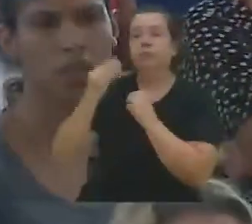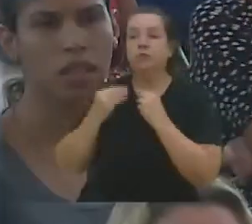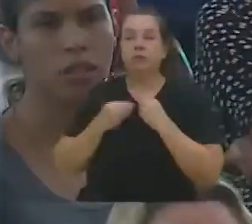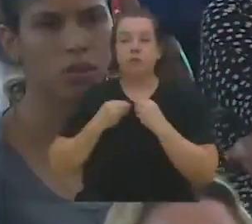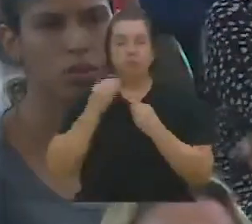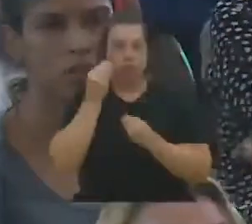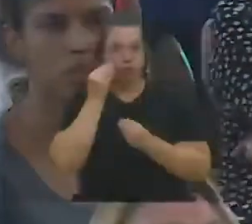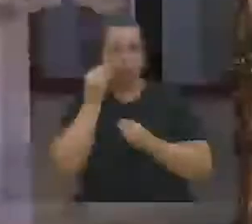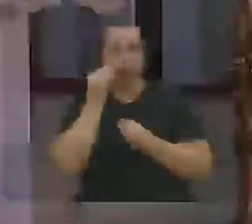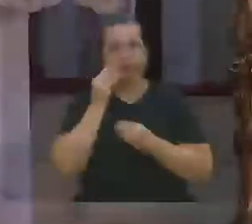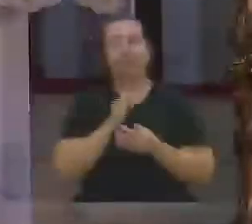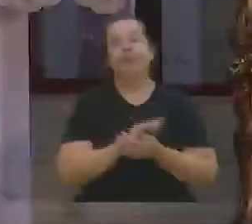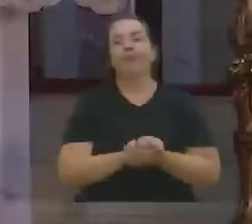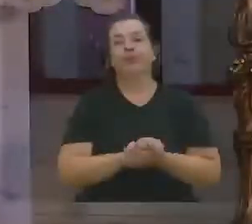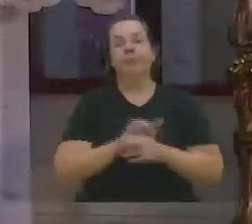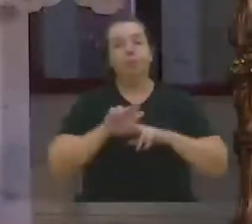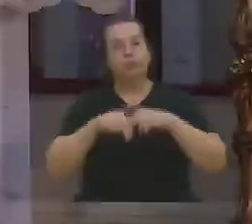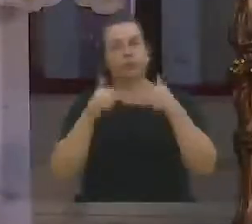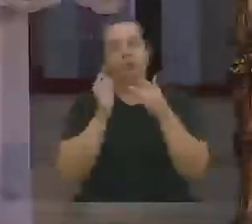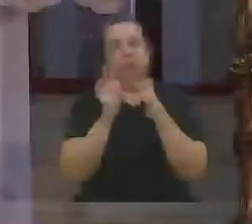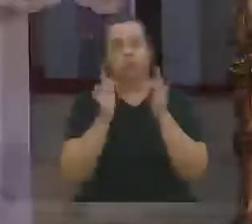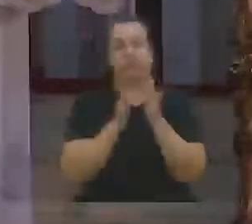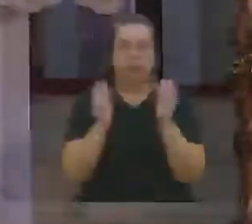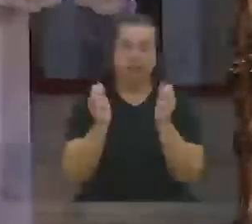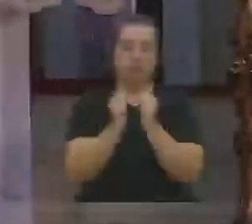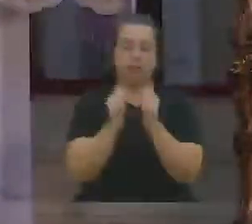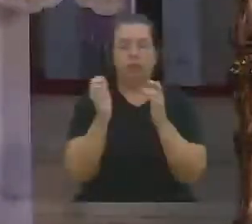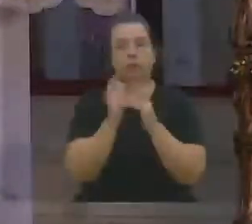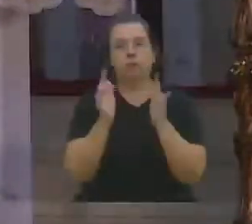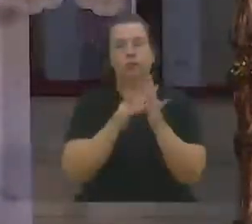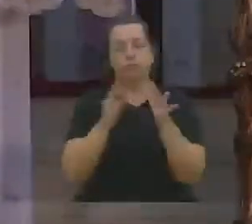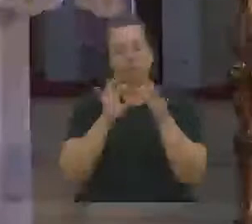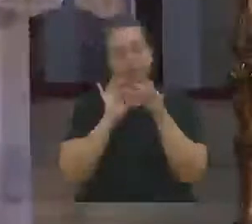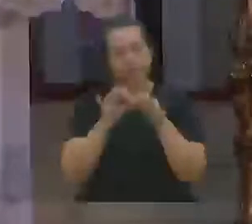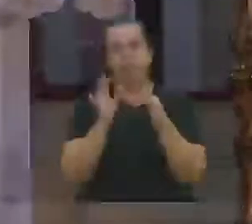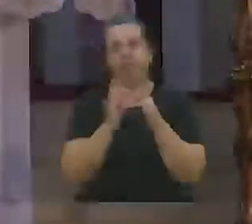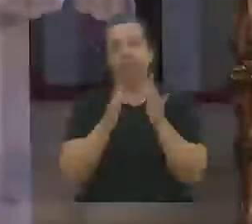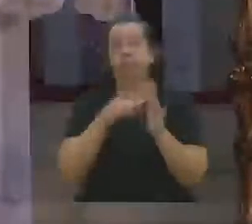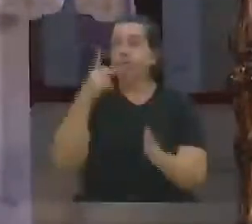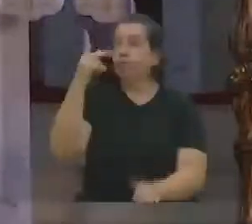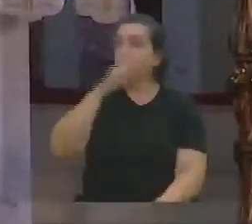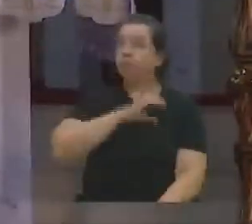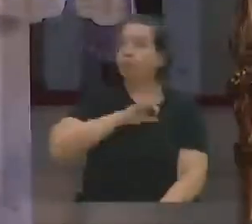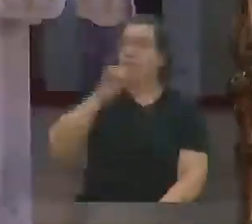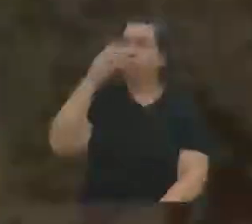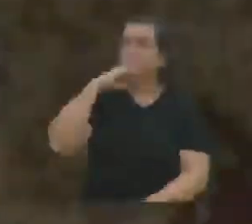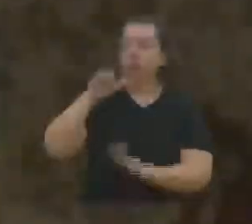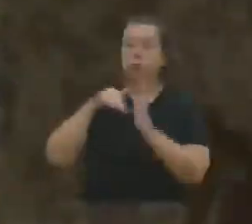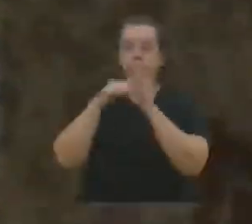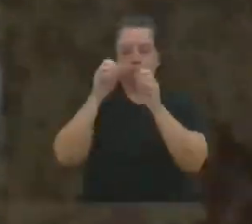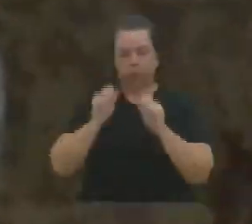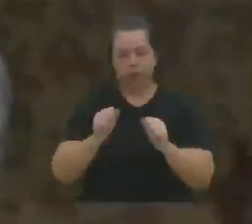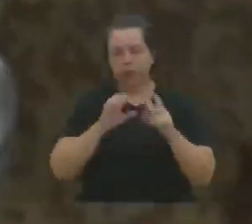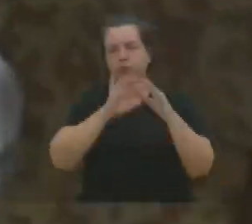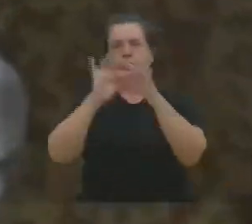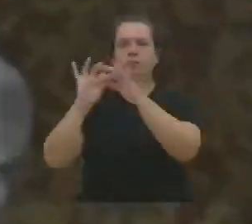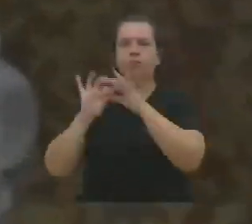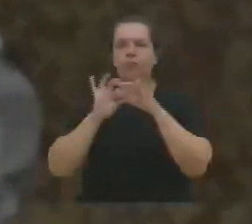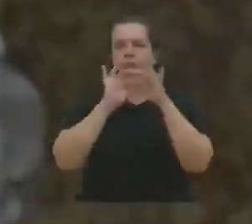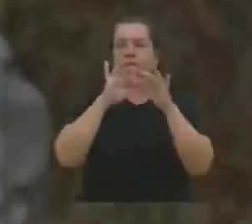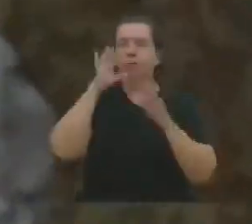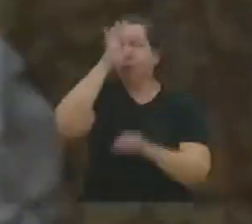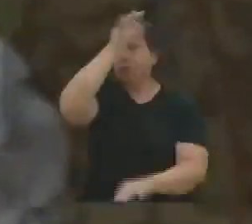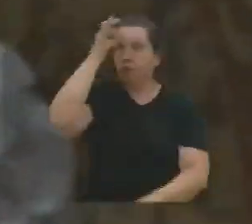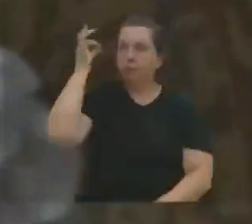dos eleitos. Por Cristo, com Cristo e em Cristo, a vós, Deus Pai Todo-Poderoso,